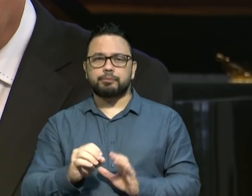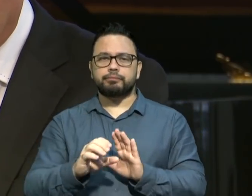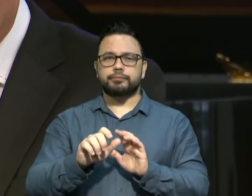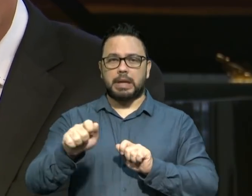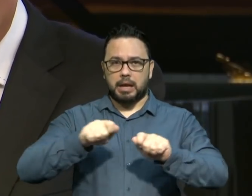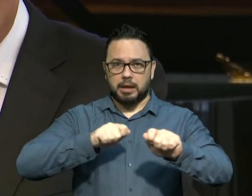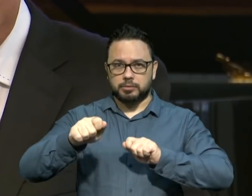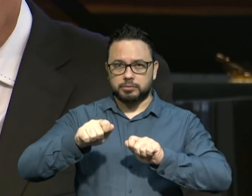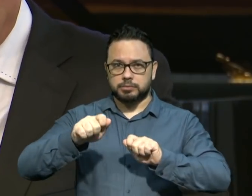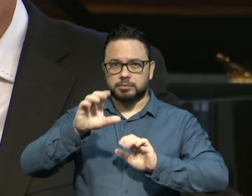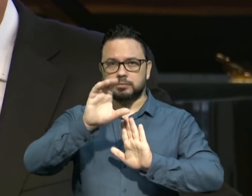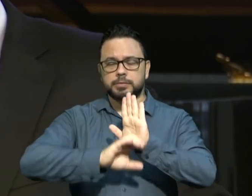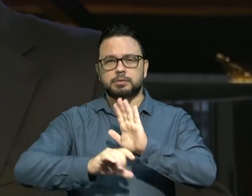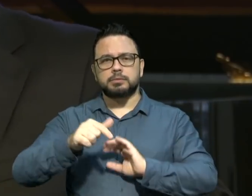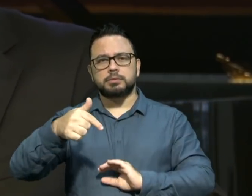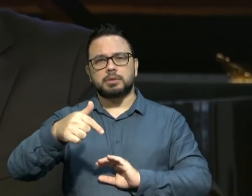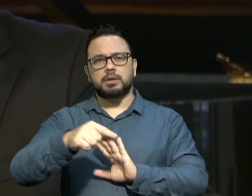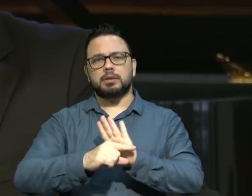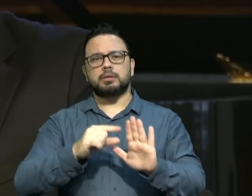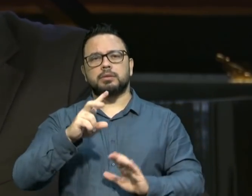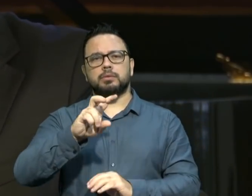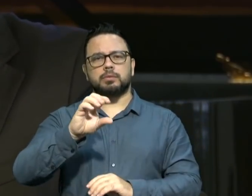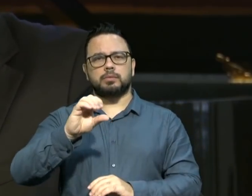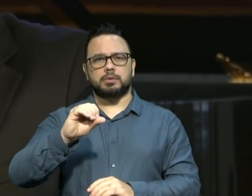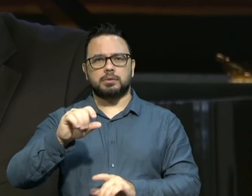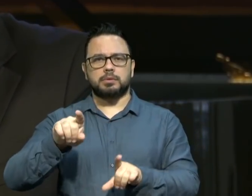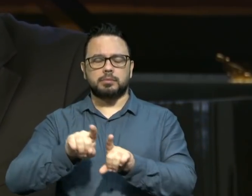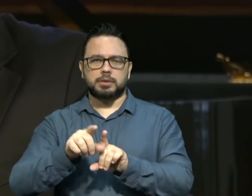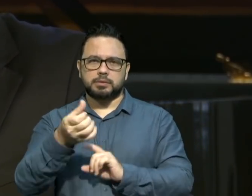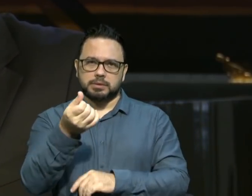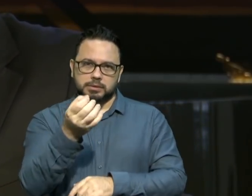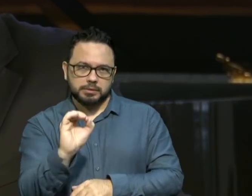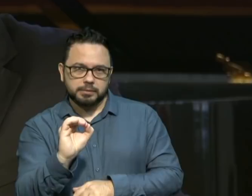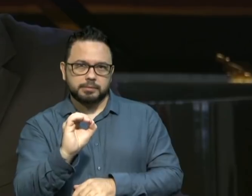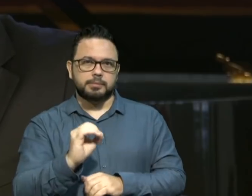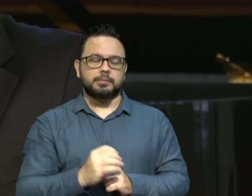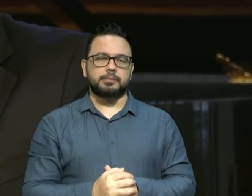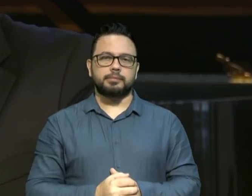7 versos 5960 melhor dizendo